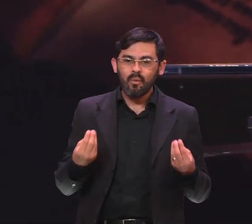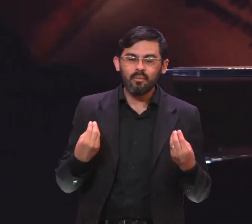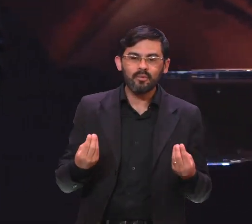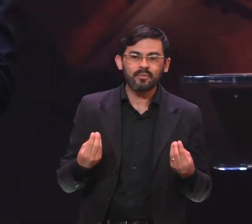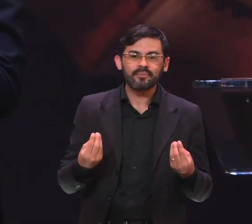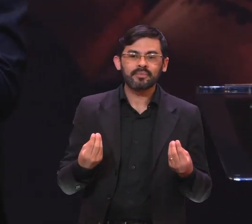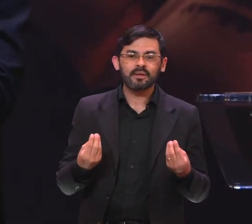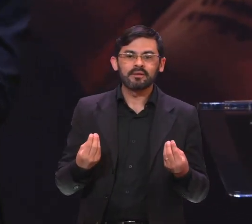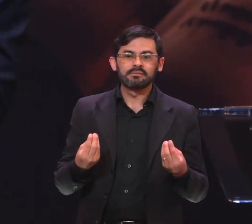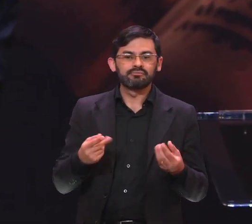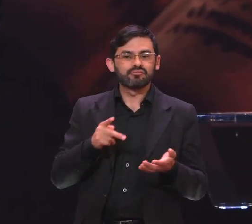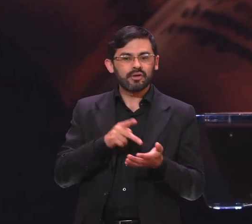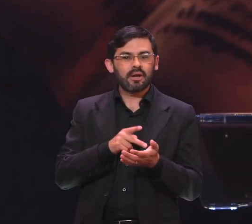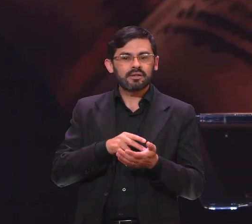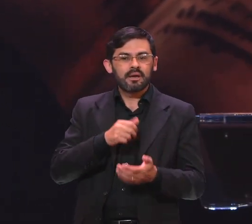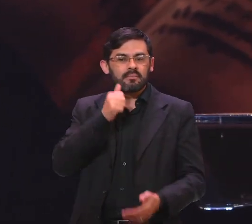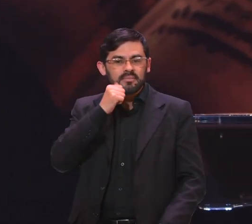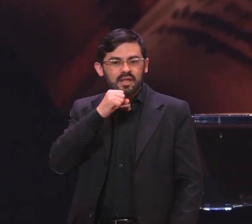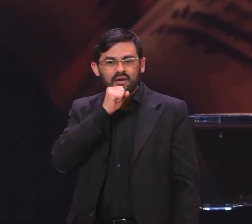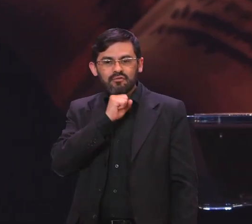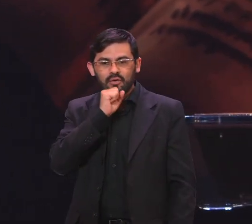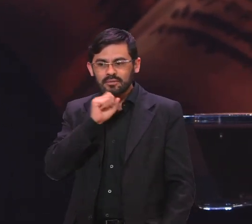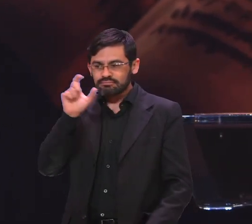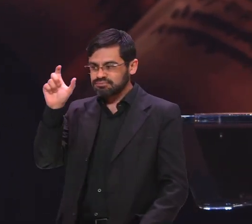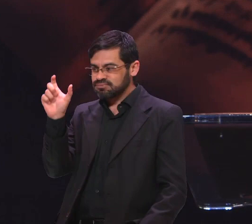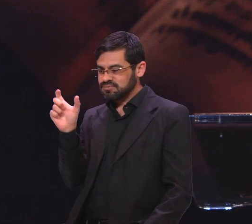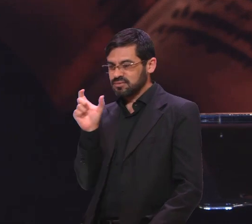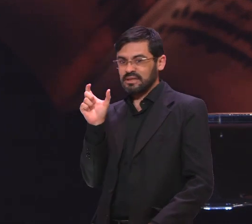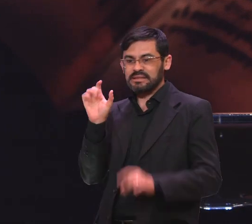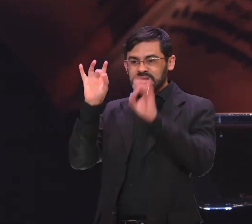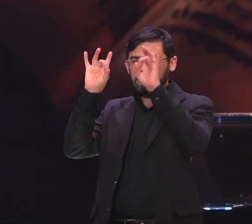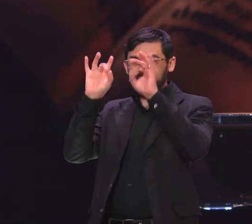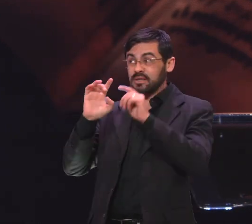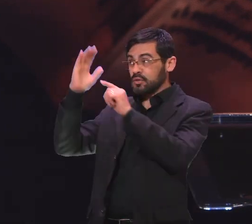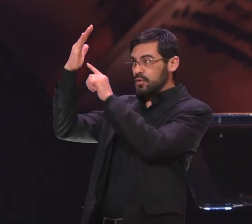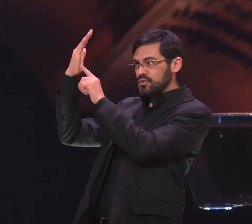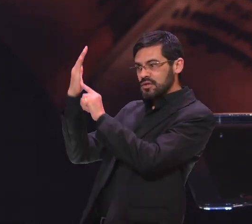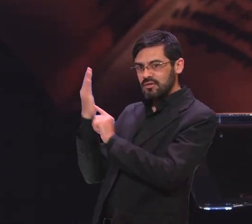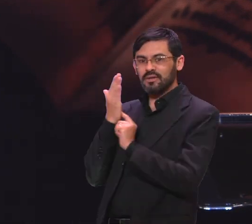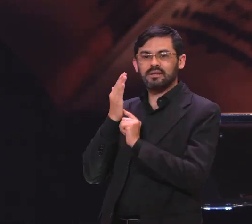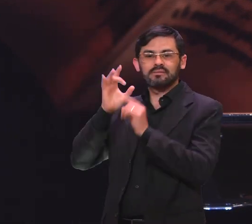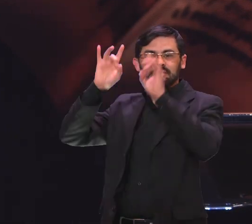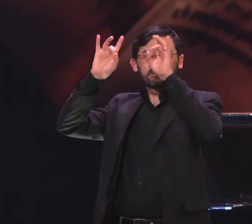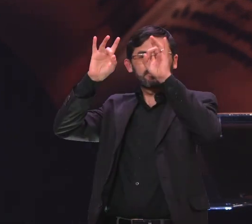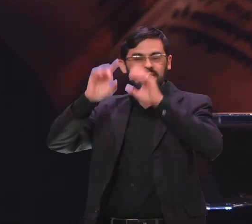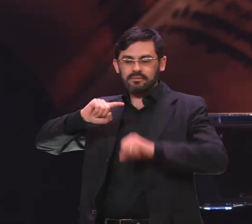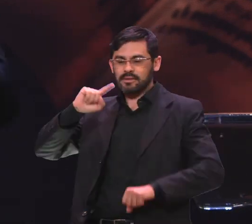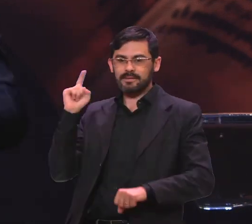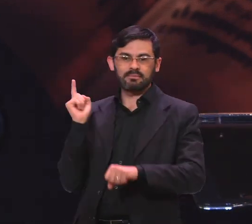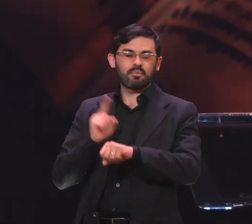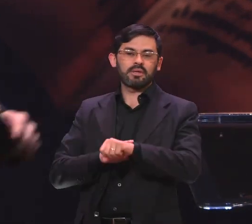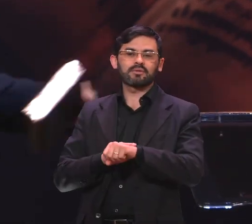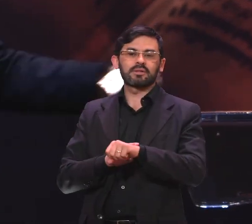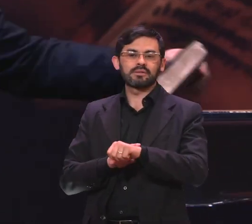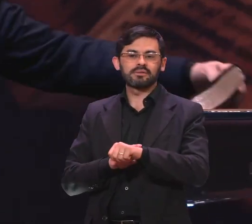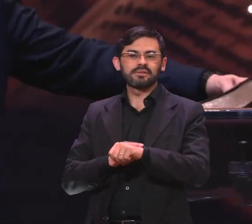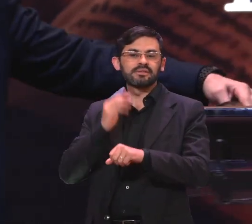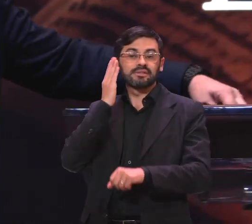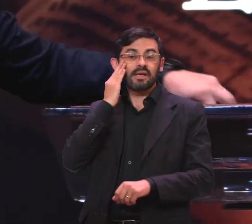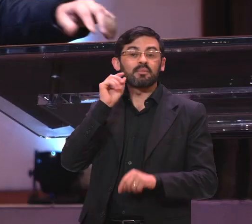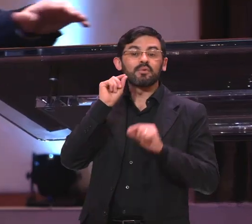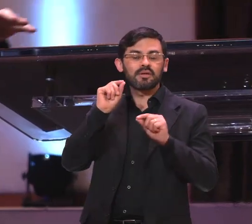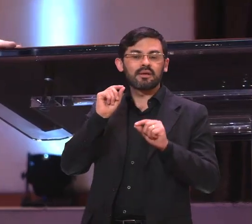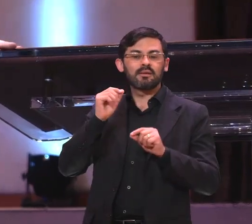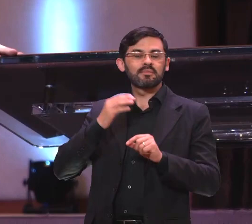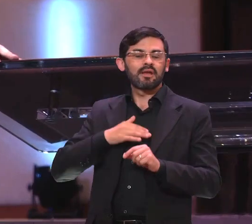Se tornou uma palavra especial, uma revelação de Deus específica. Sabe o que minha avó fez? Chamou